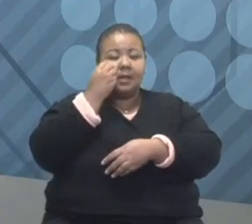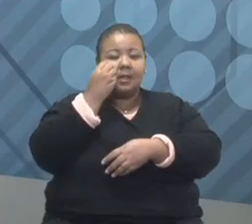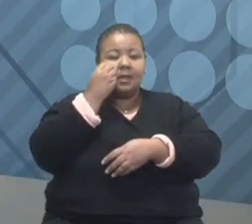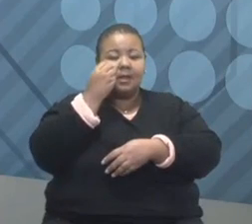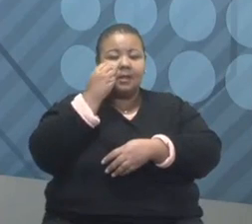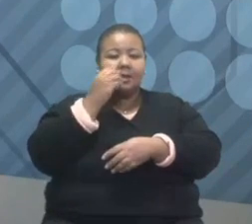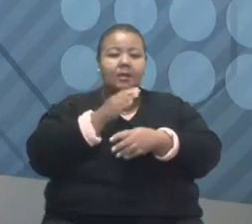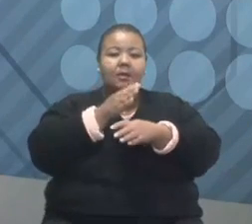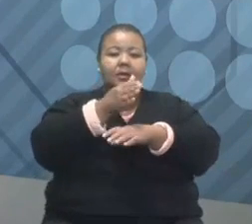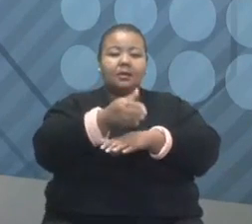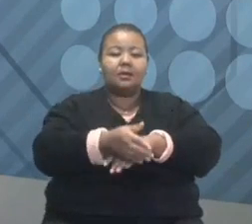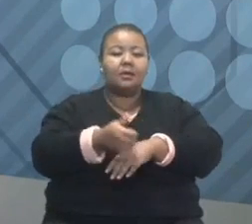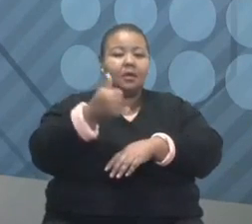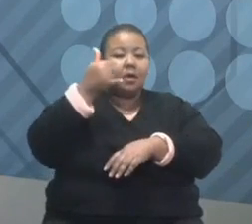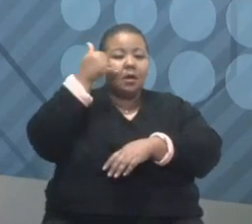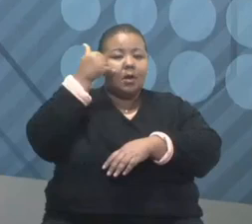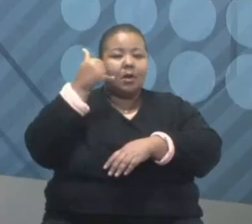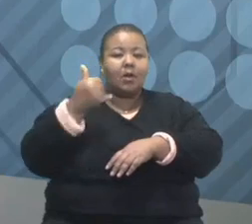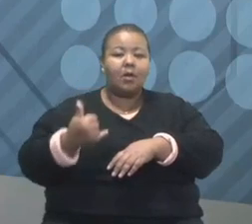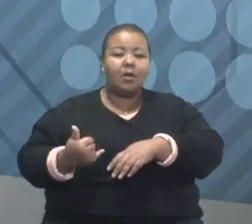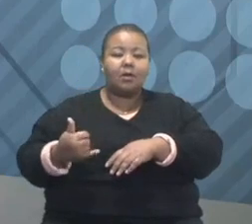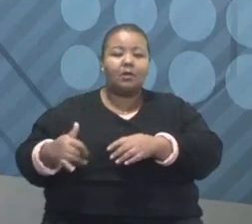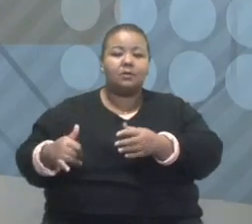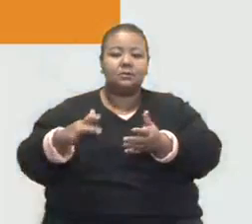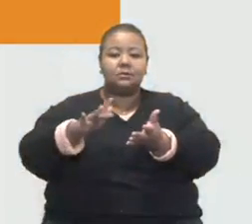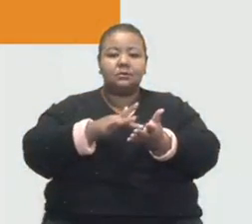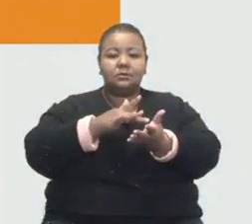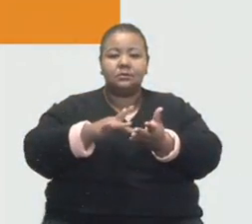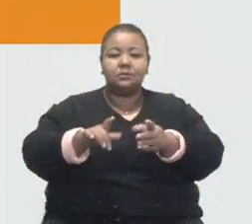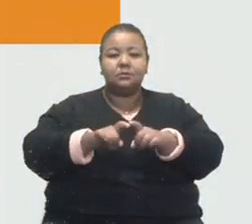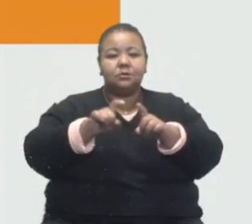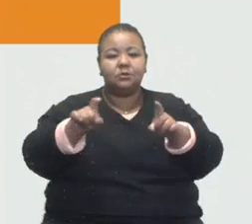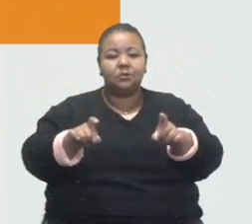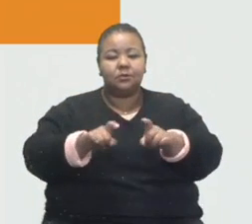computador, tablet, celular, usando o seguinte PIN. Acompanhe.